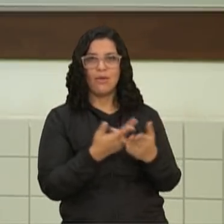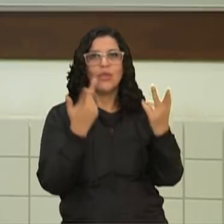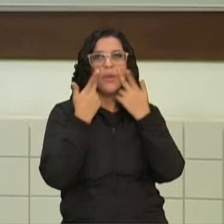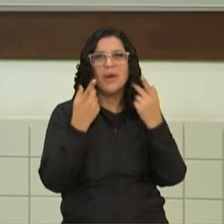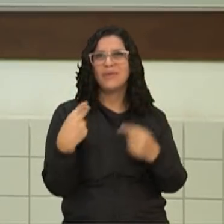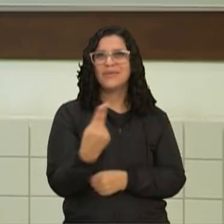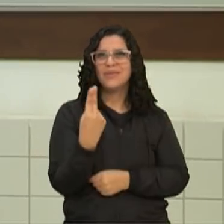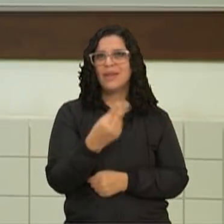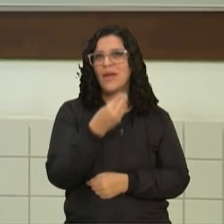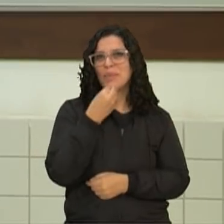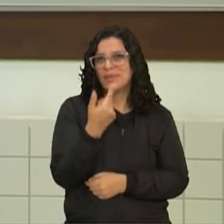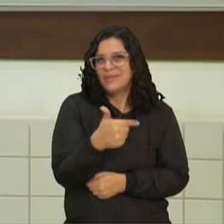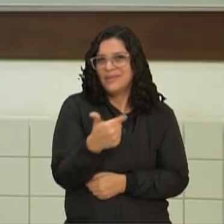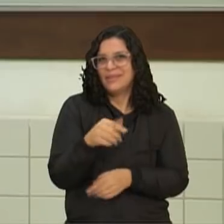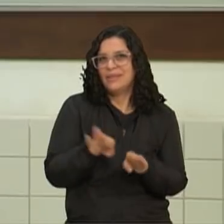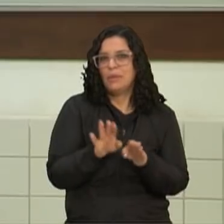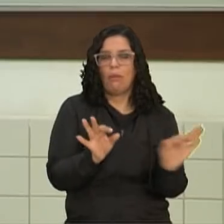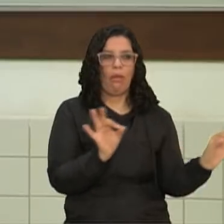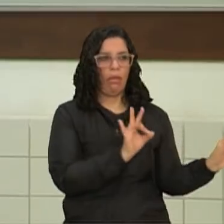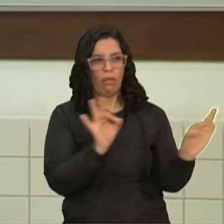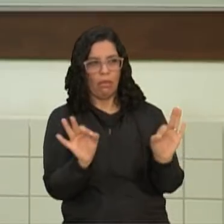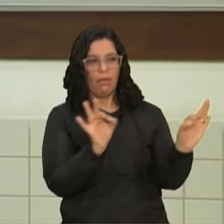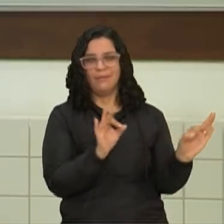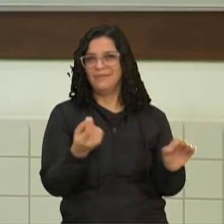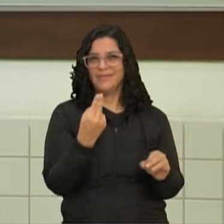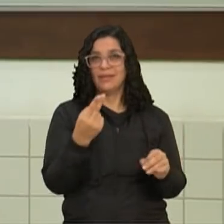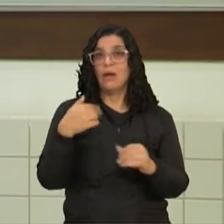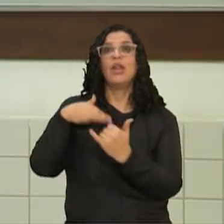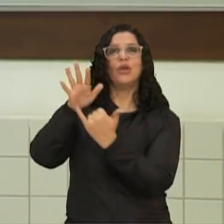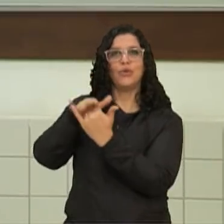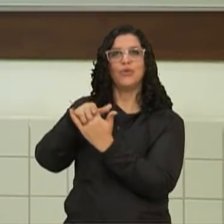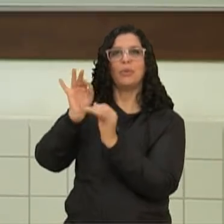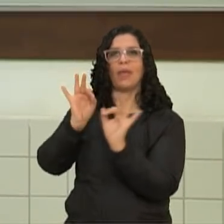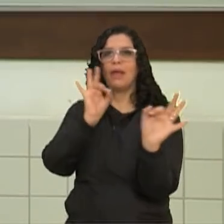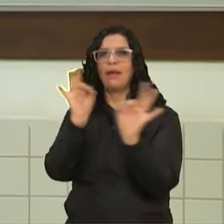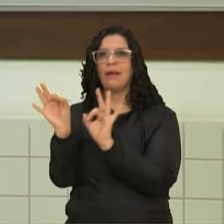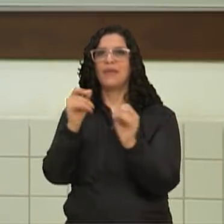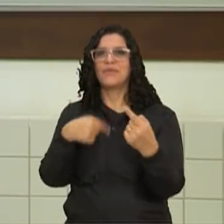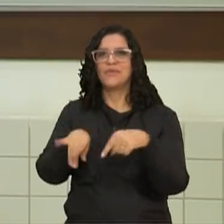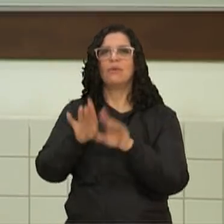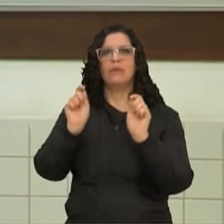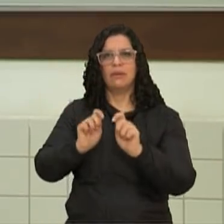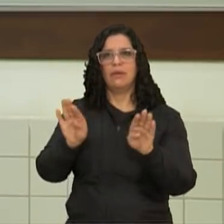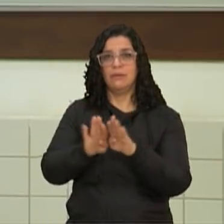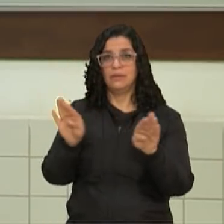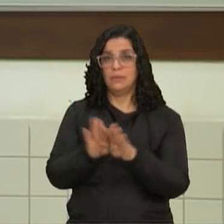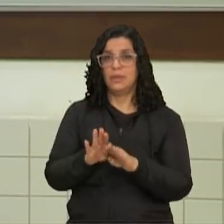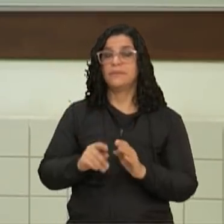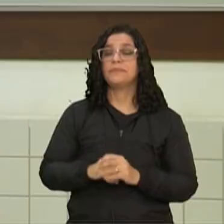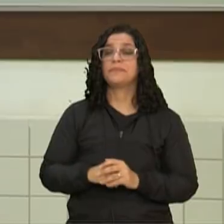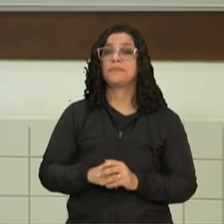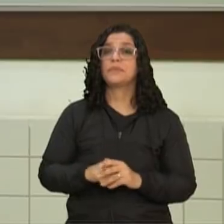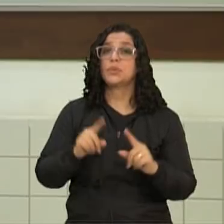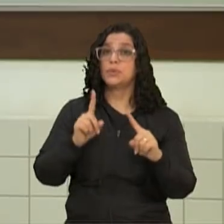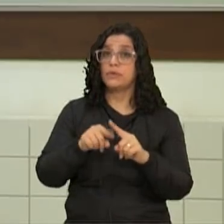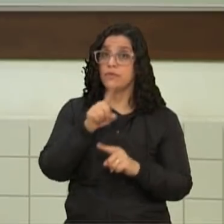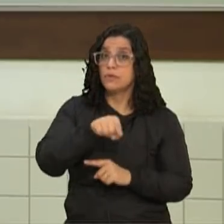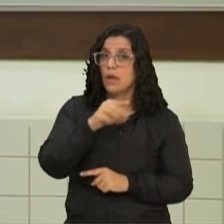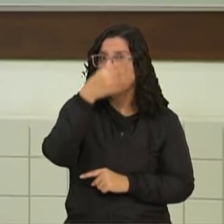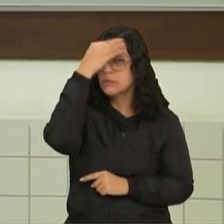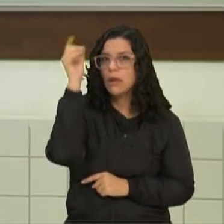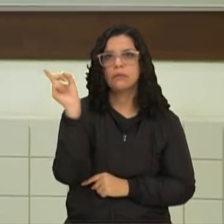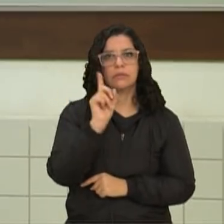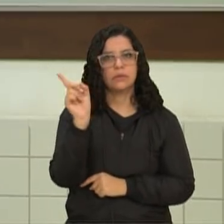não tem como fazer um replay da aula. Aqui vocês têm condições usando esse ensino remoto. Não esqueçam